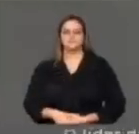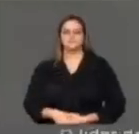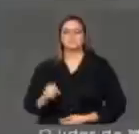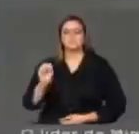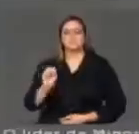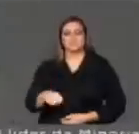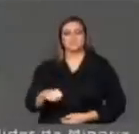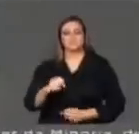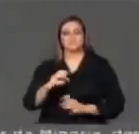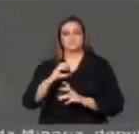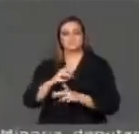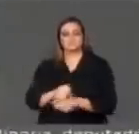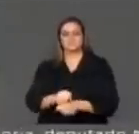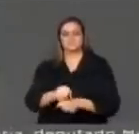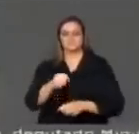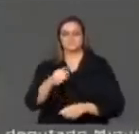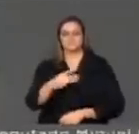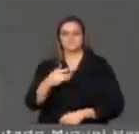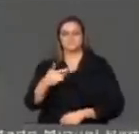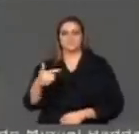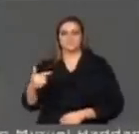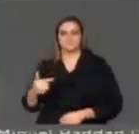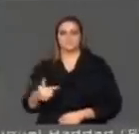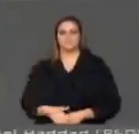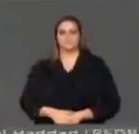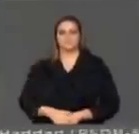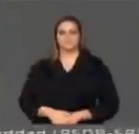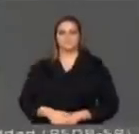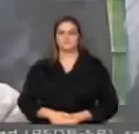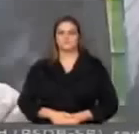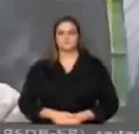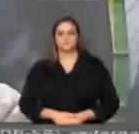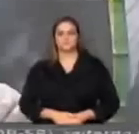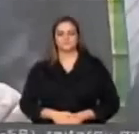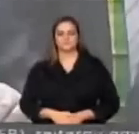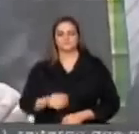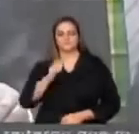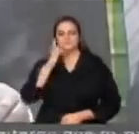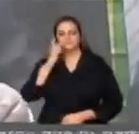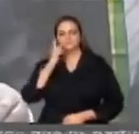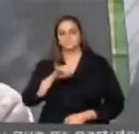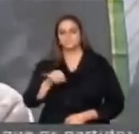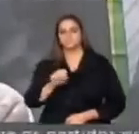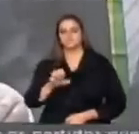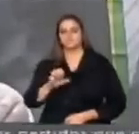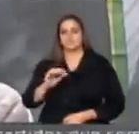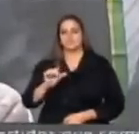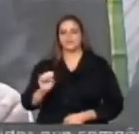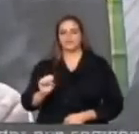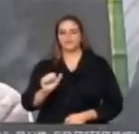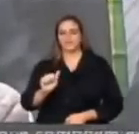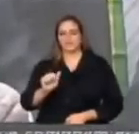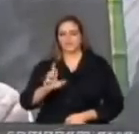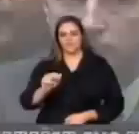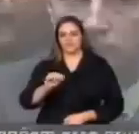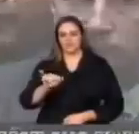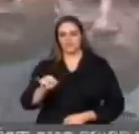e acumulou 322 votos. Deputado José Carlos Araújo, do